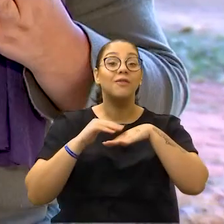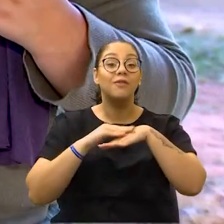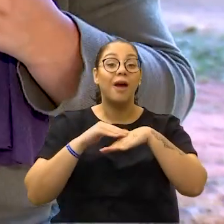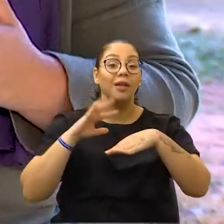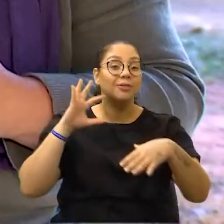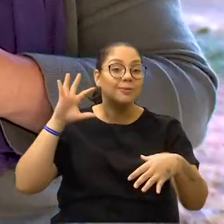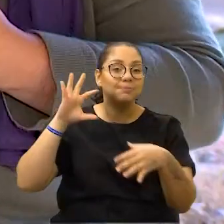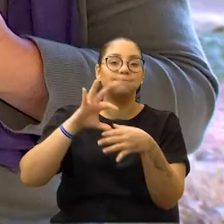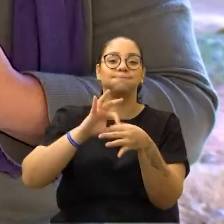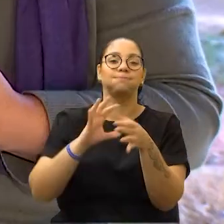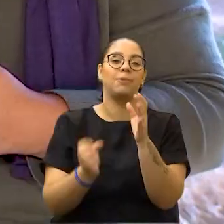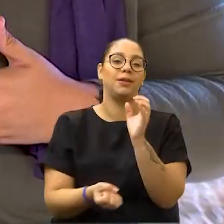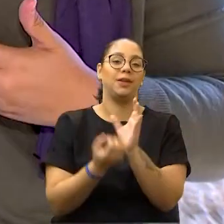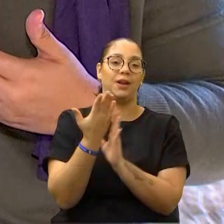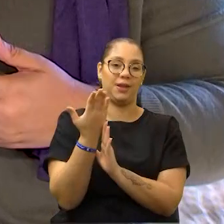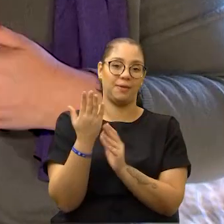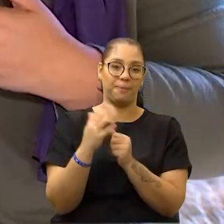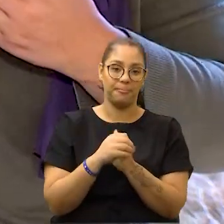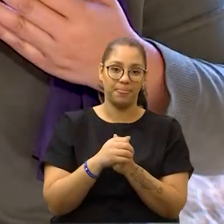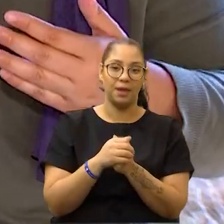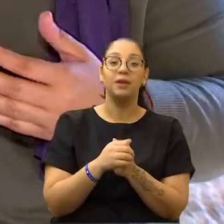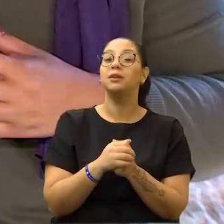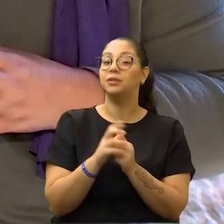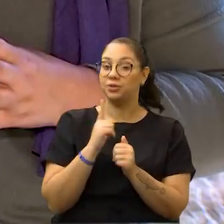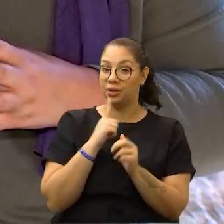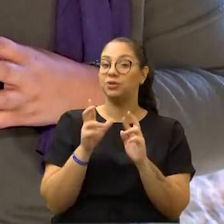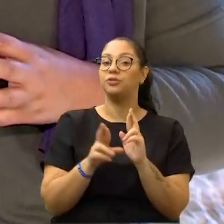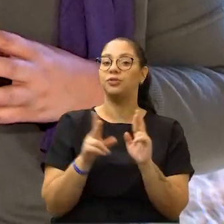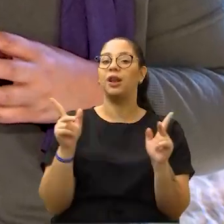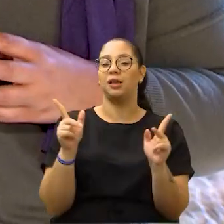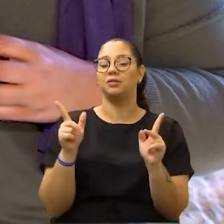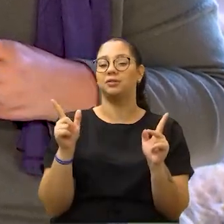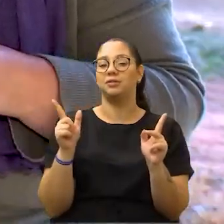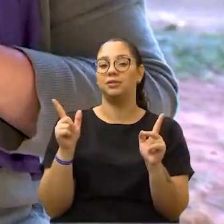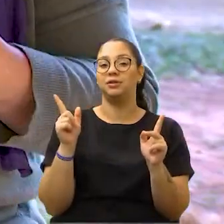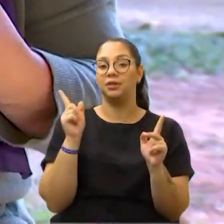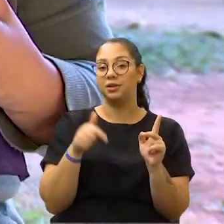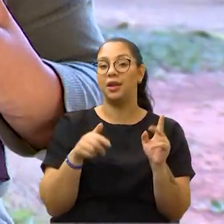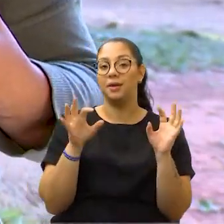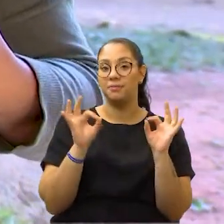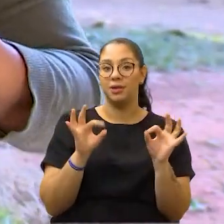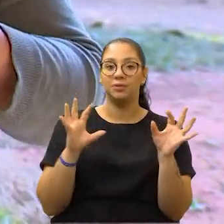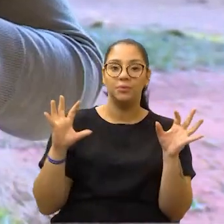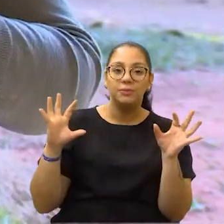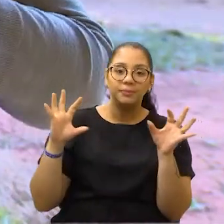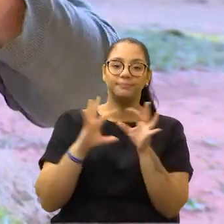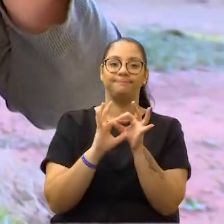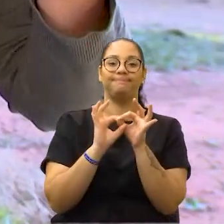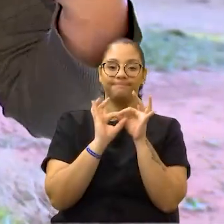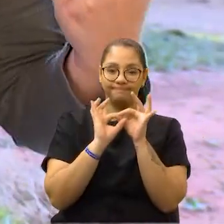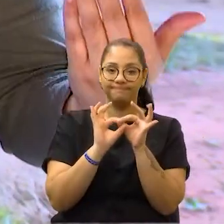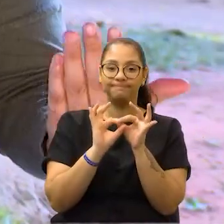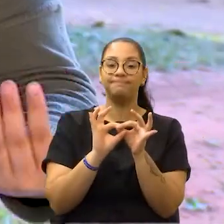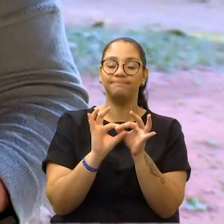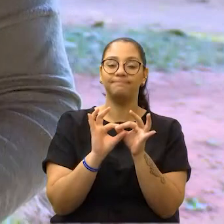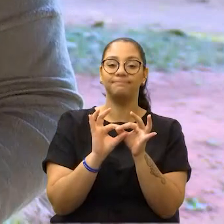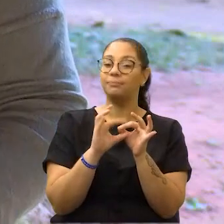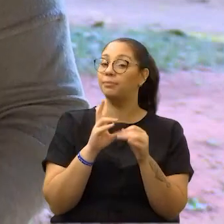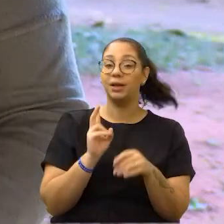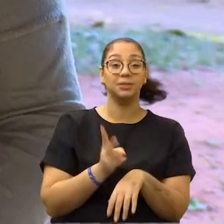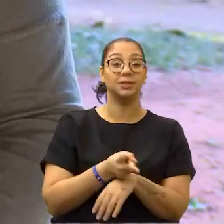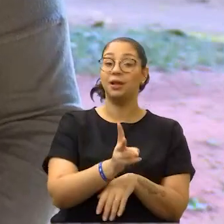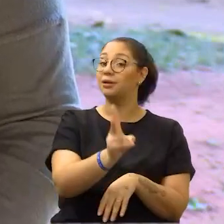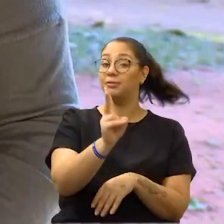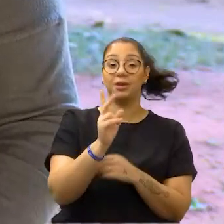de tudo, né? Tem um afeto e um laço que vai se fazendo e vai fazendo diferença, né? Vai virando, de fato, um